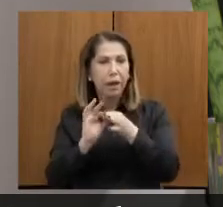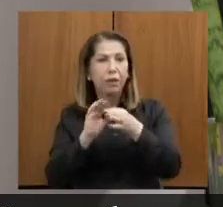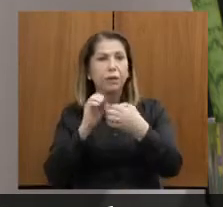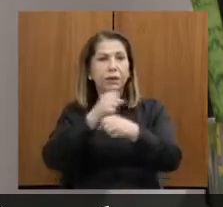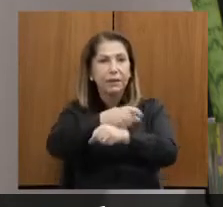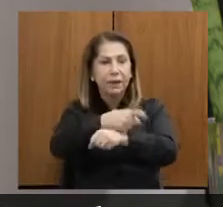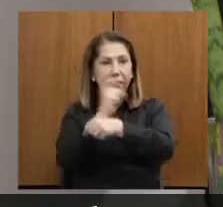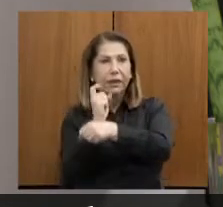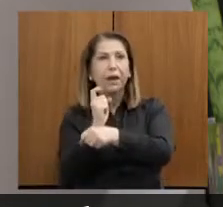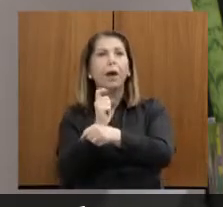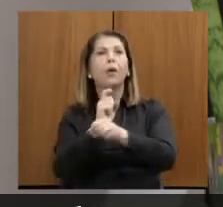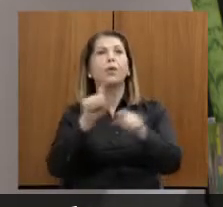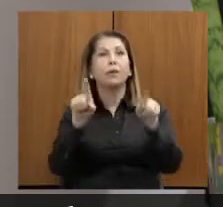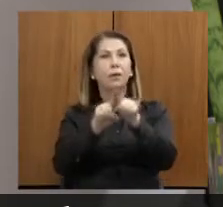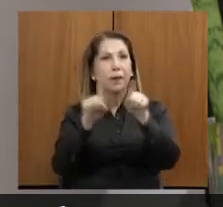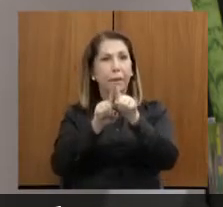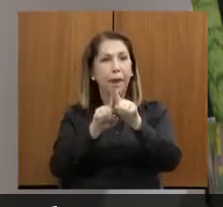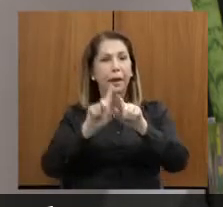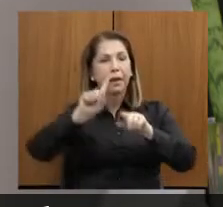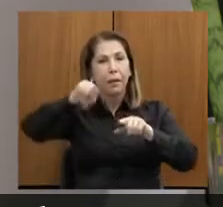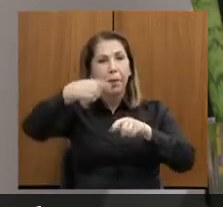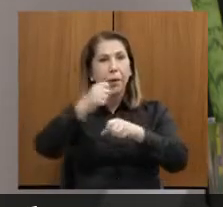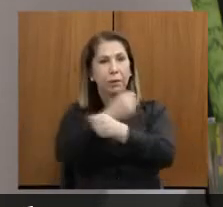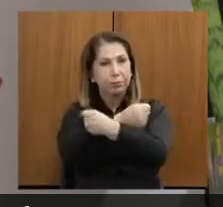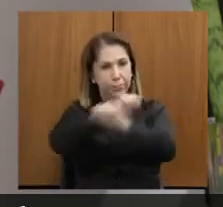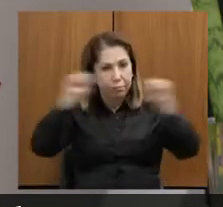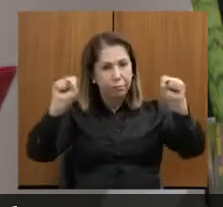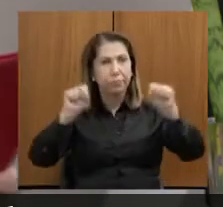escravidão quanto no pós-abolição